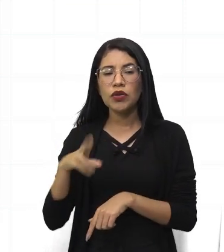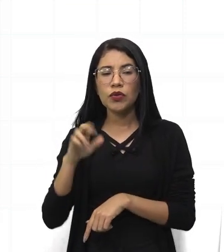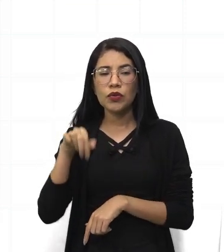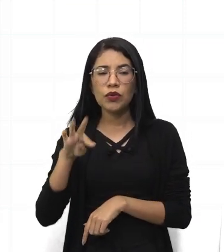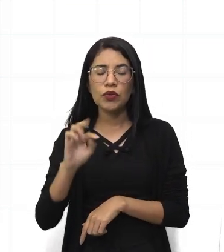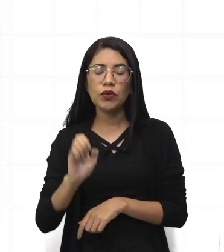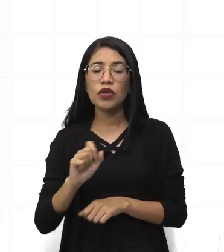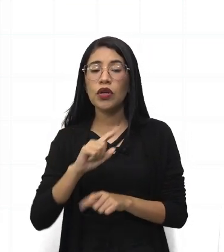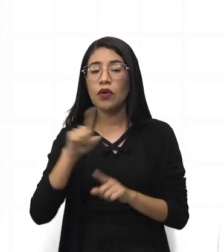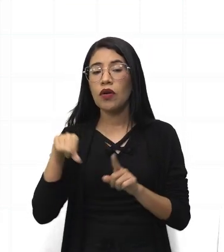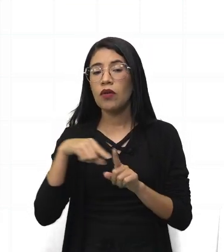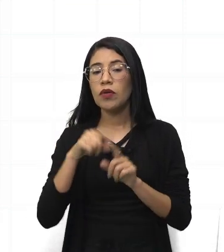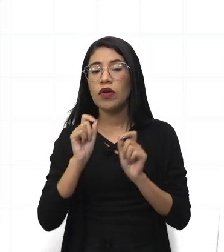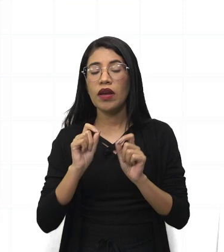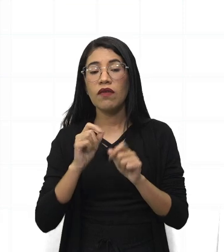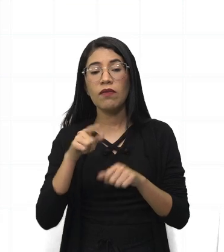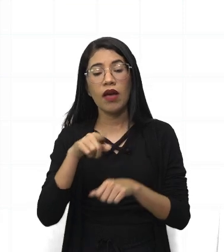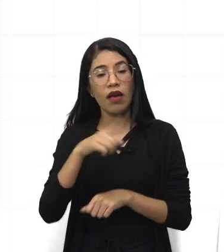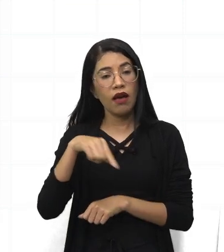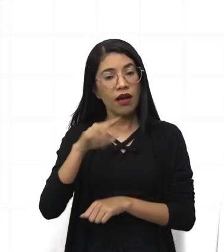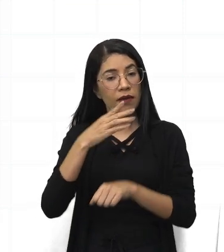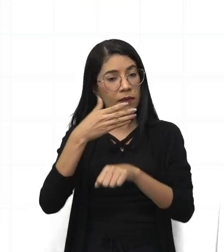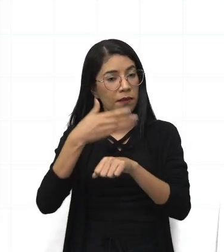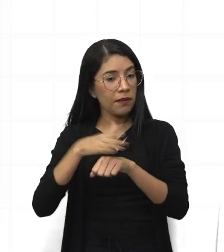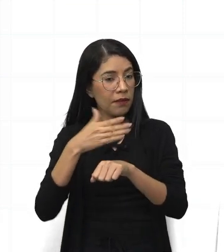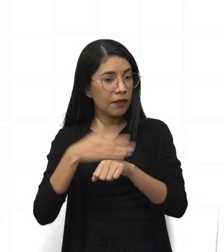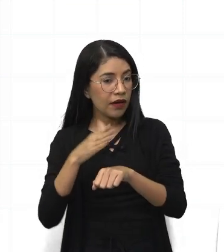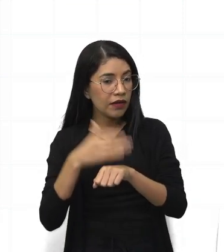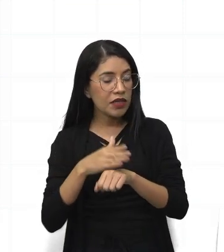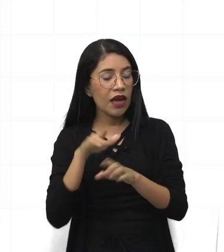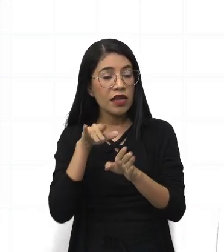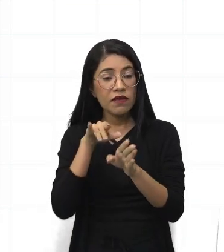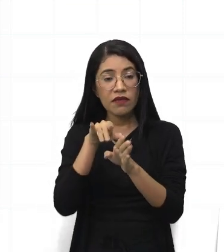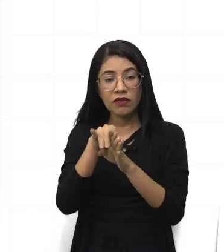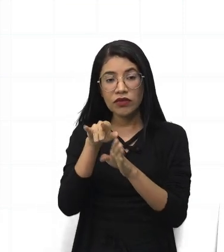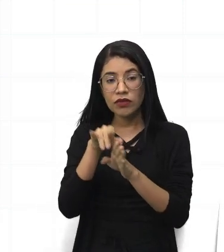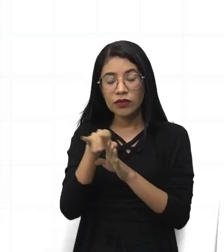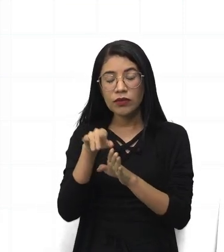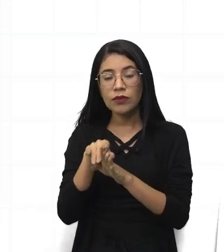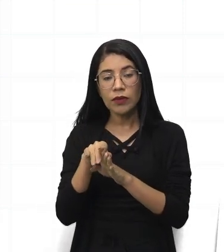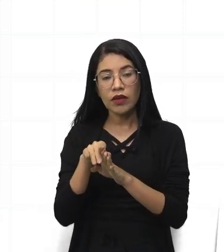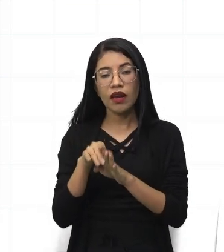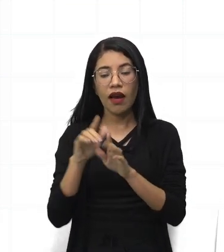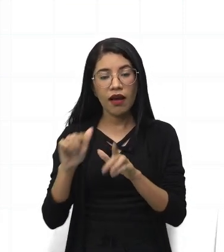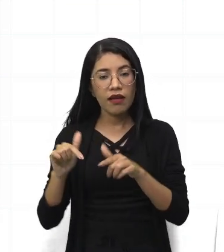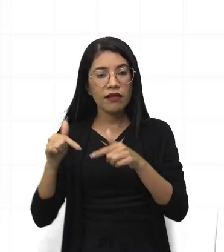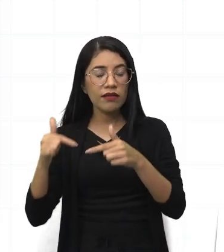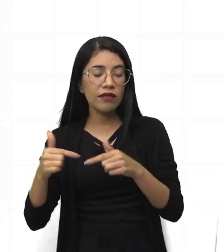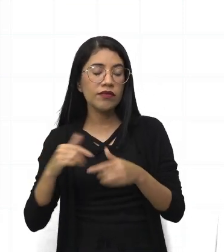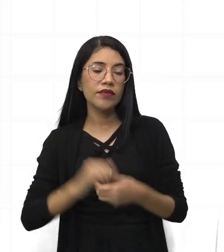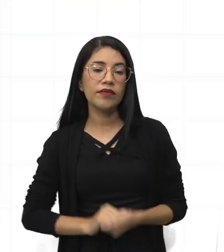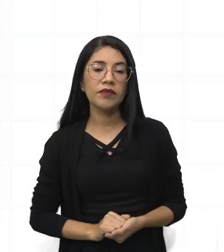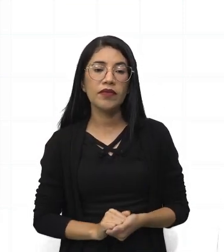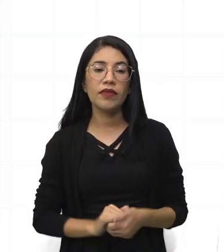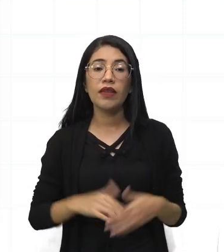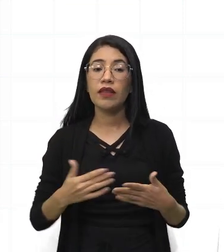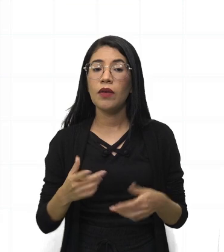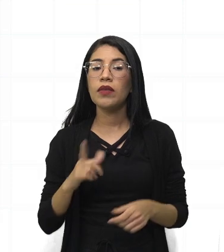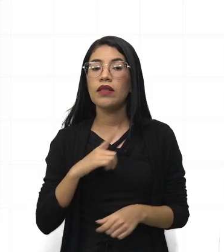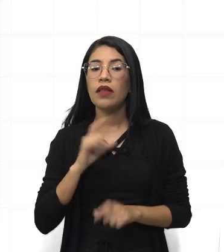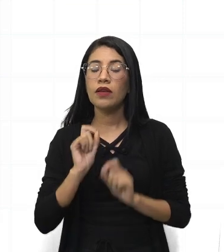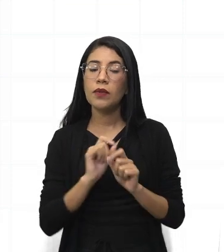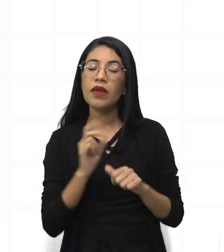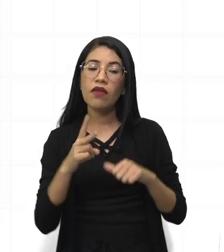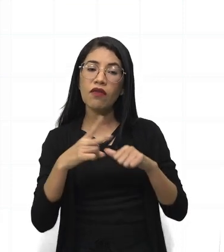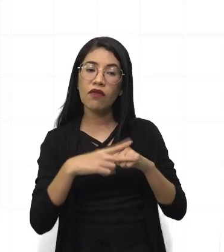você praticar alguma coisa, né? Vai te instruir a fazer algo. Então, com certeza, tem